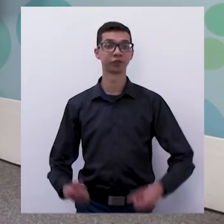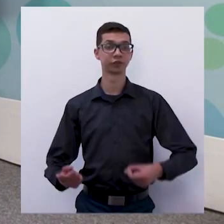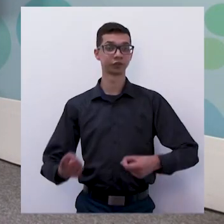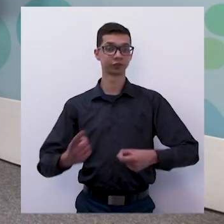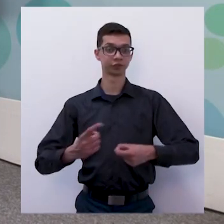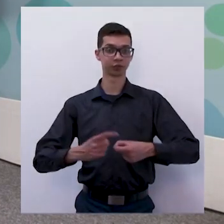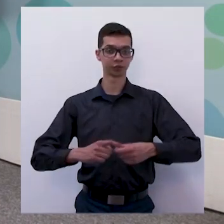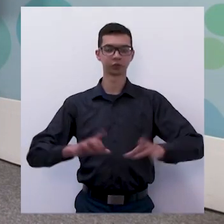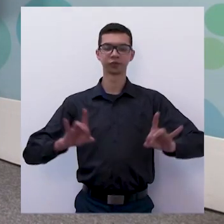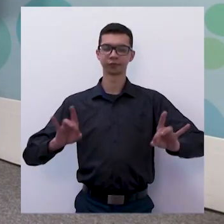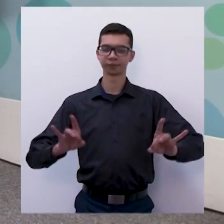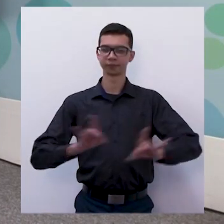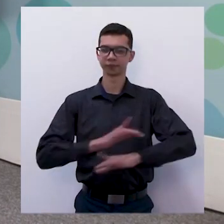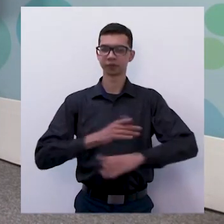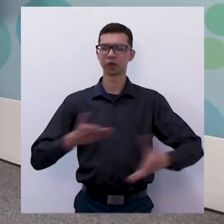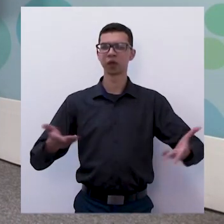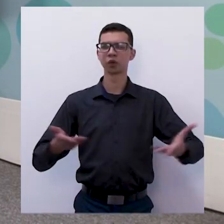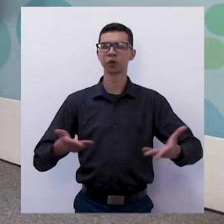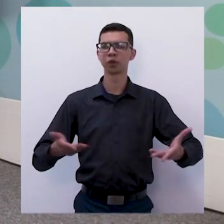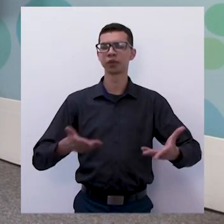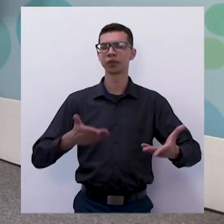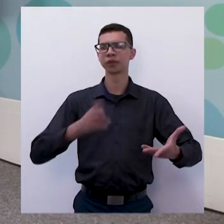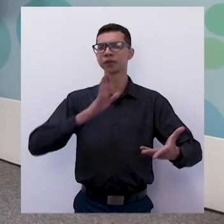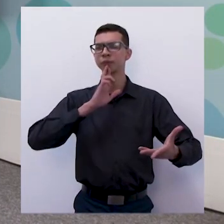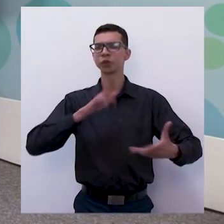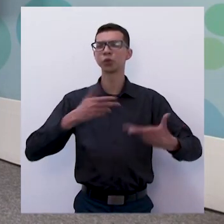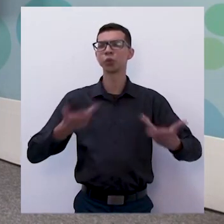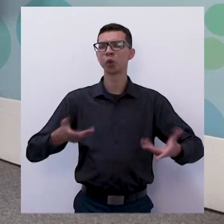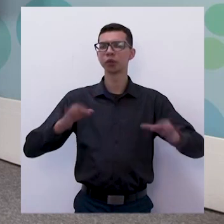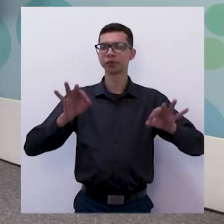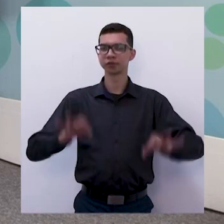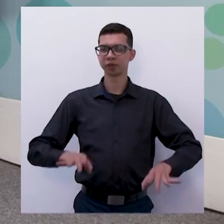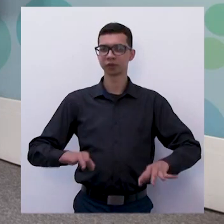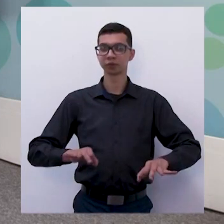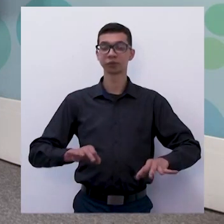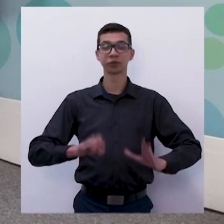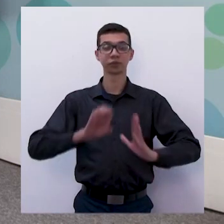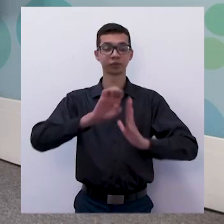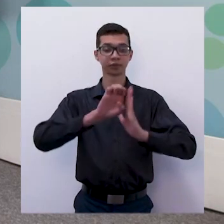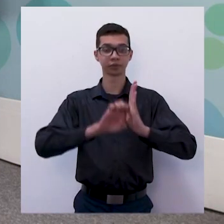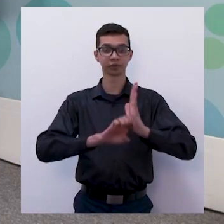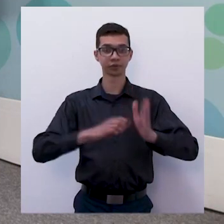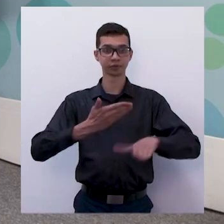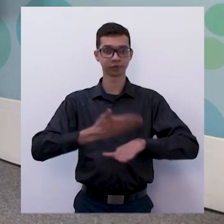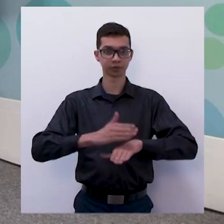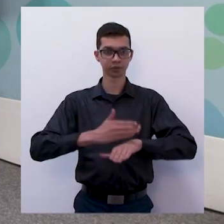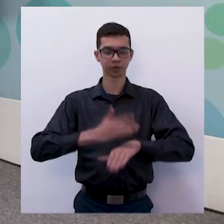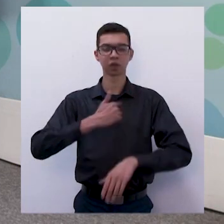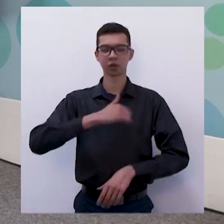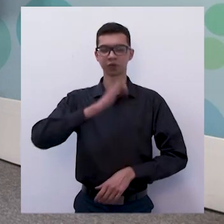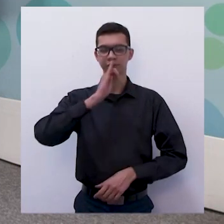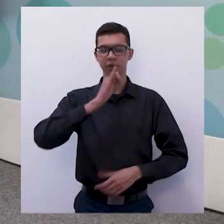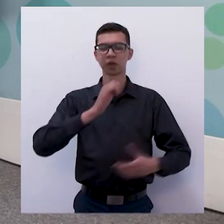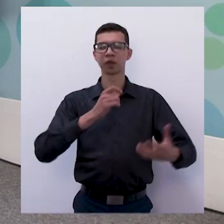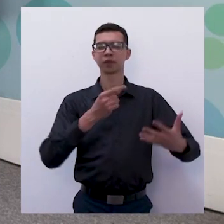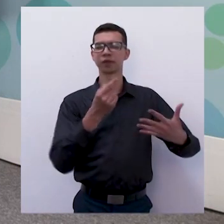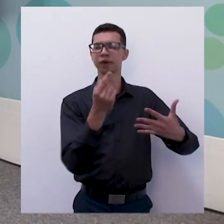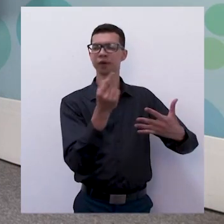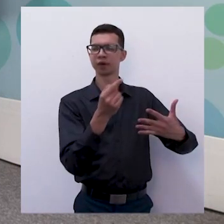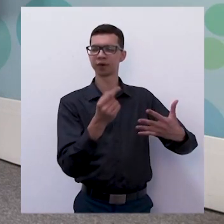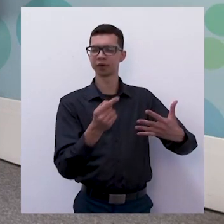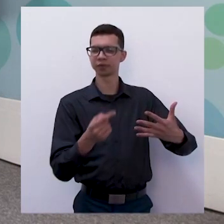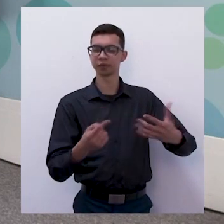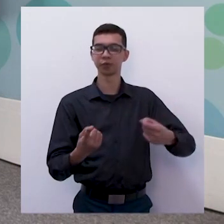Voltamos aí, vamos ver qual é a resposta correta do nosso exercício. Eu vou comentar com vocês cada uma das alternativas para a gente retomar